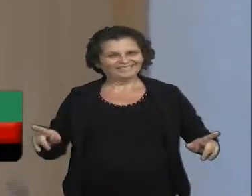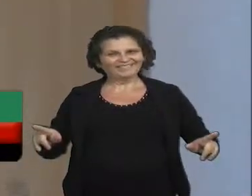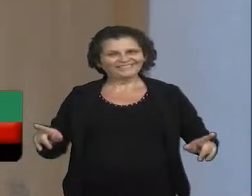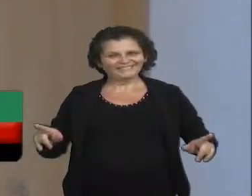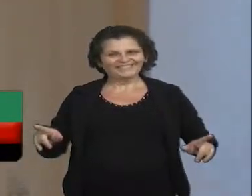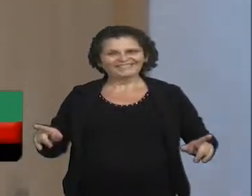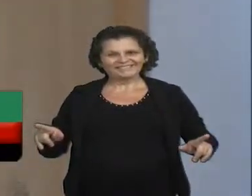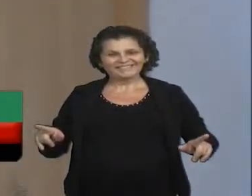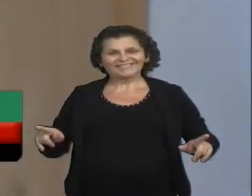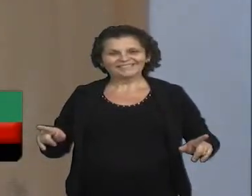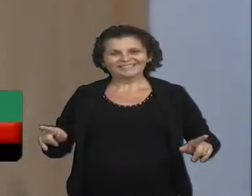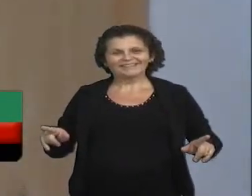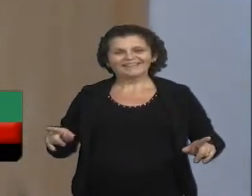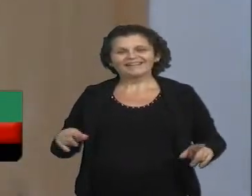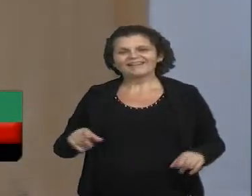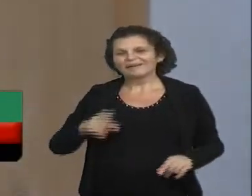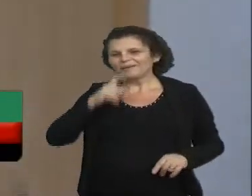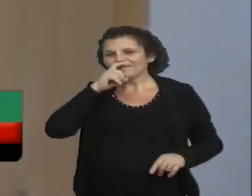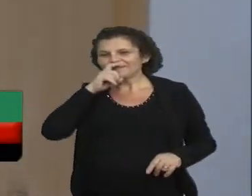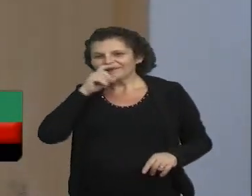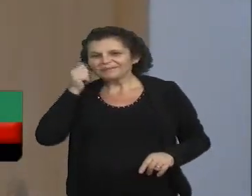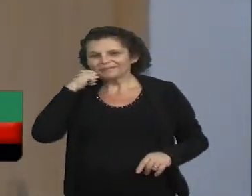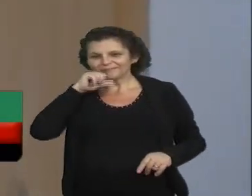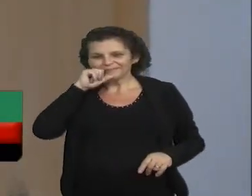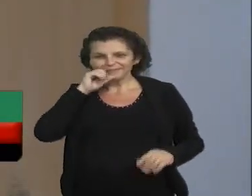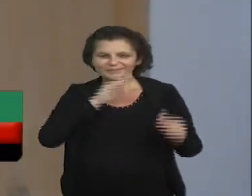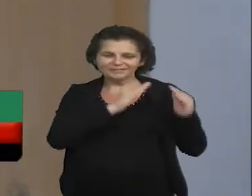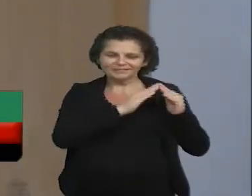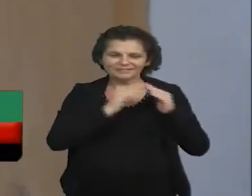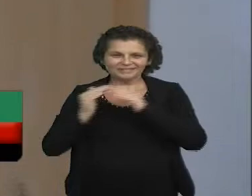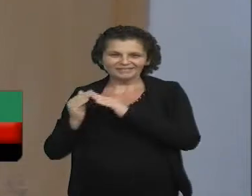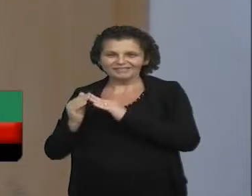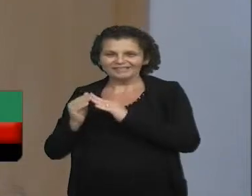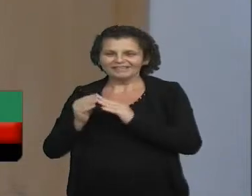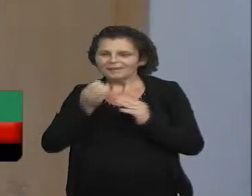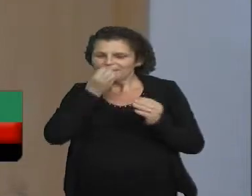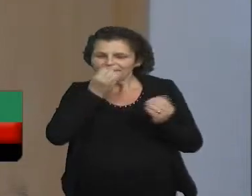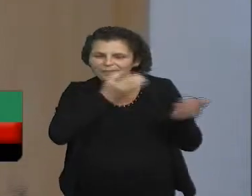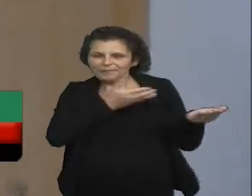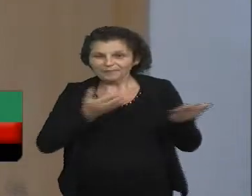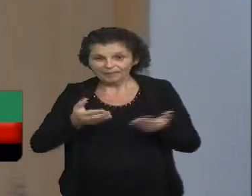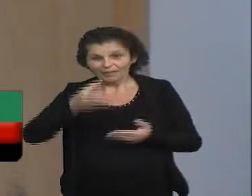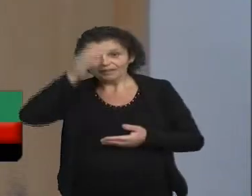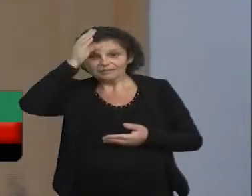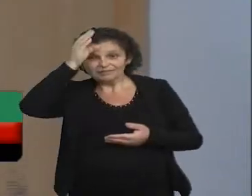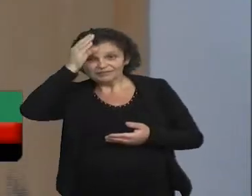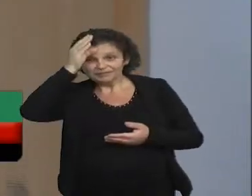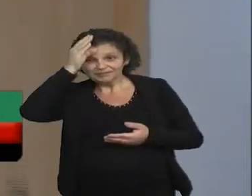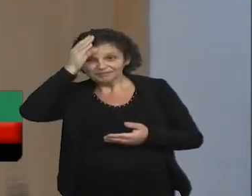A minha mãe, meu pai. Obrigada. Seja bem-vindos, viu? E a tia Inês.